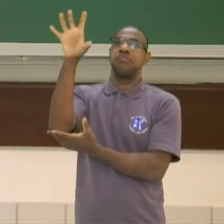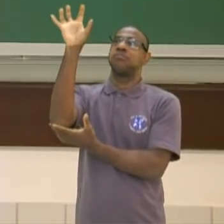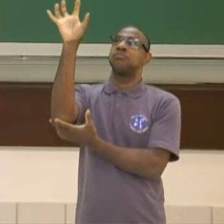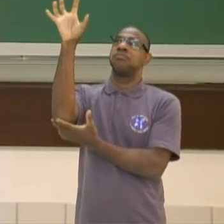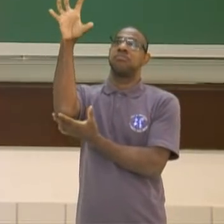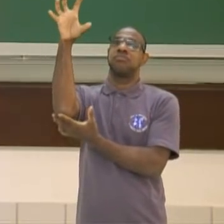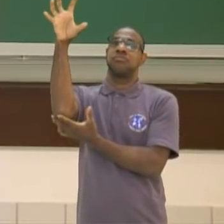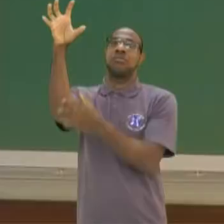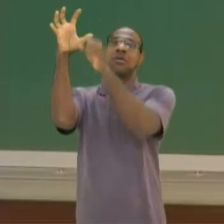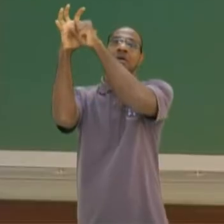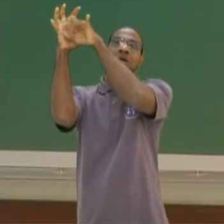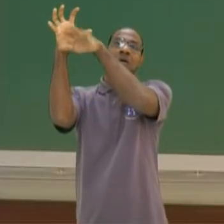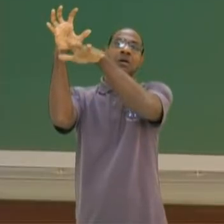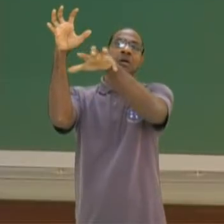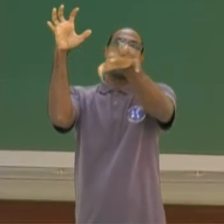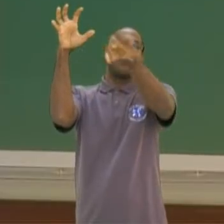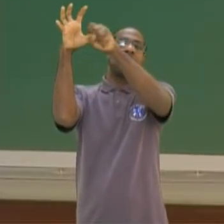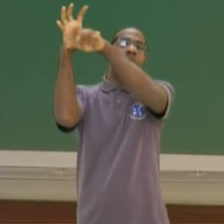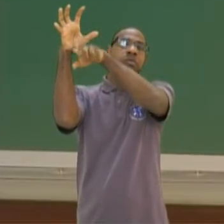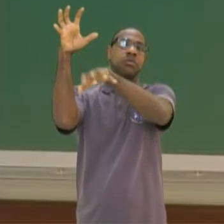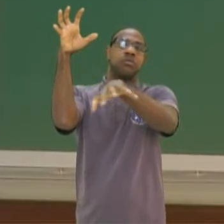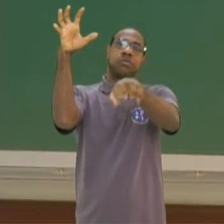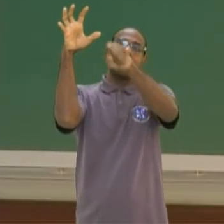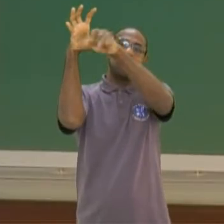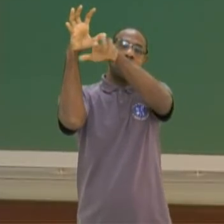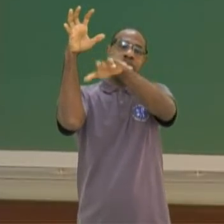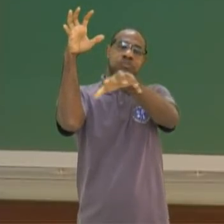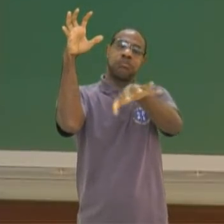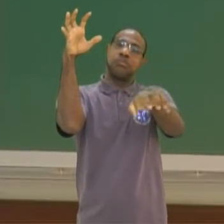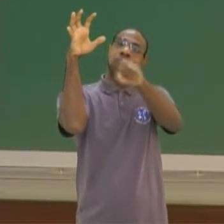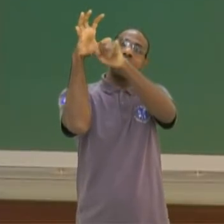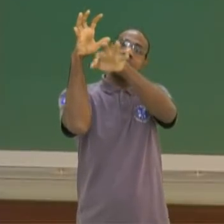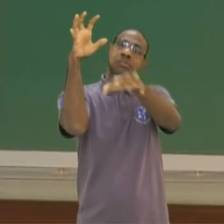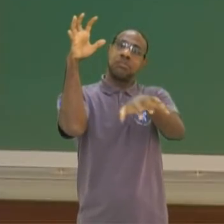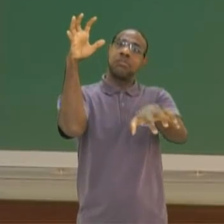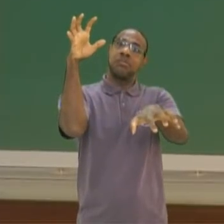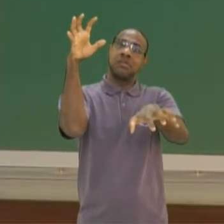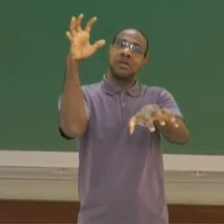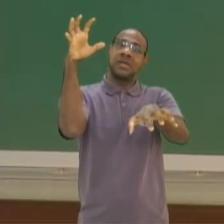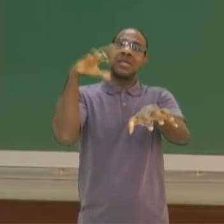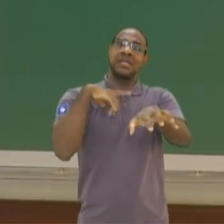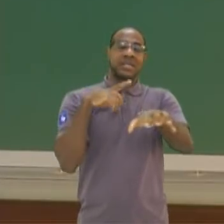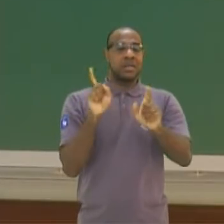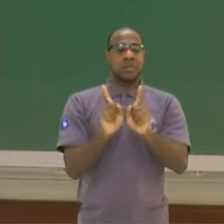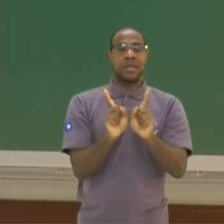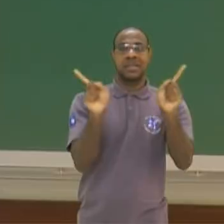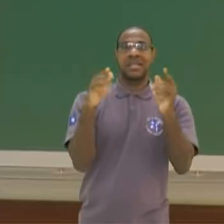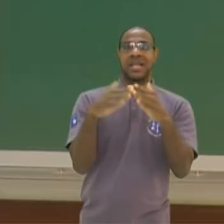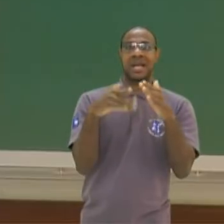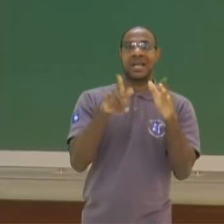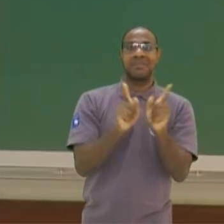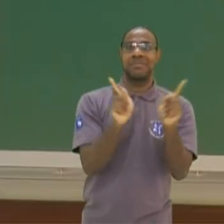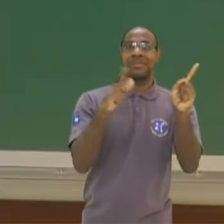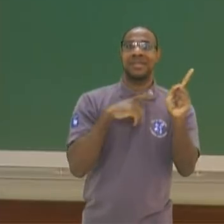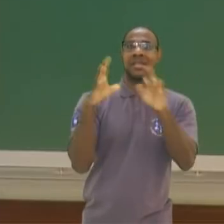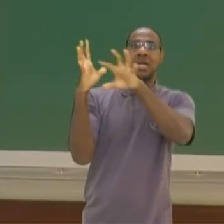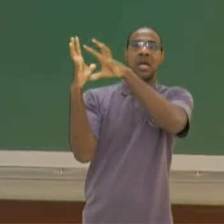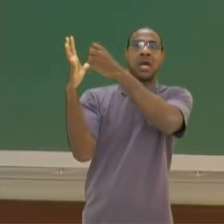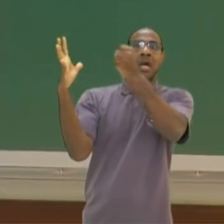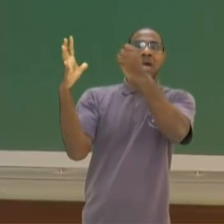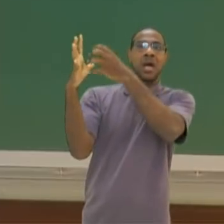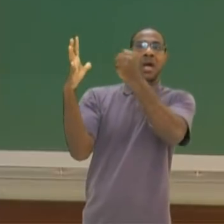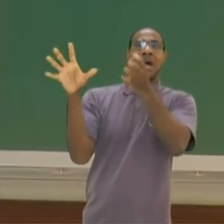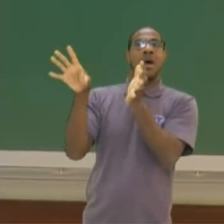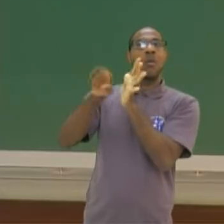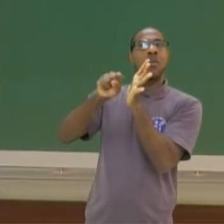tem a onda chegando e uma antena que vai receber. Então percebam que esta